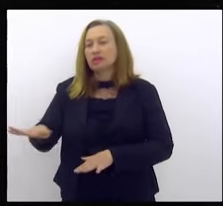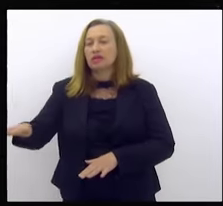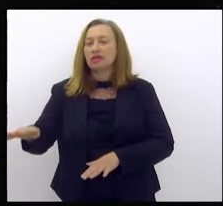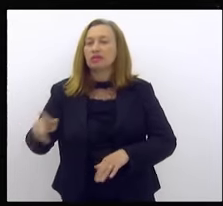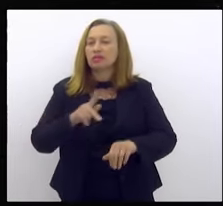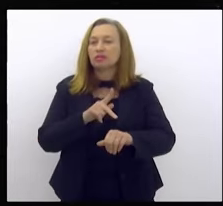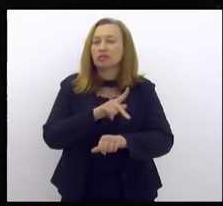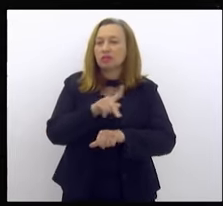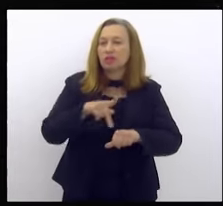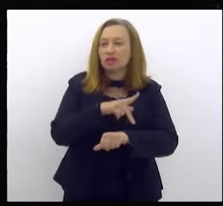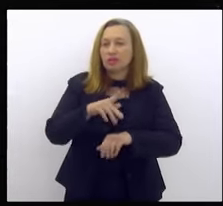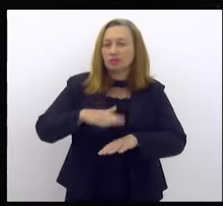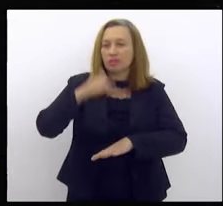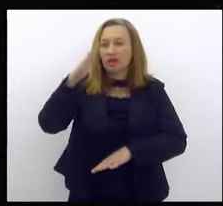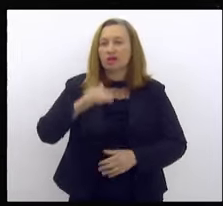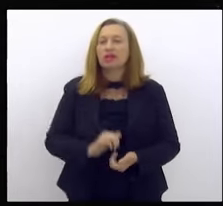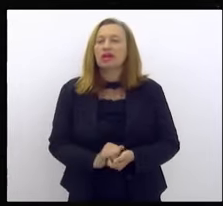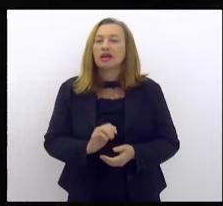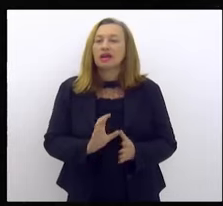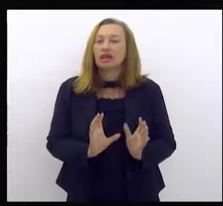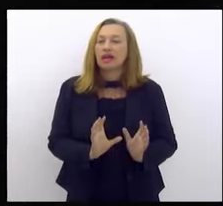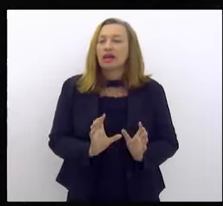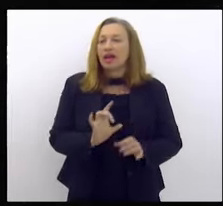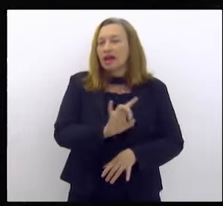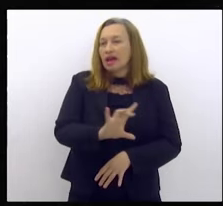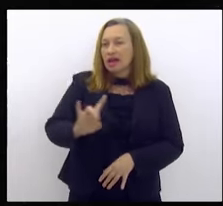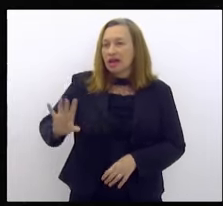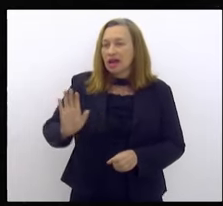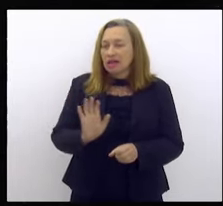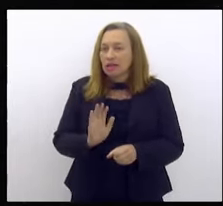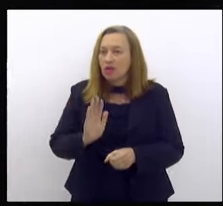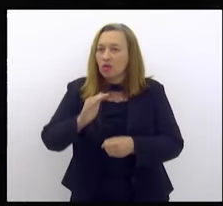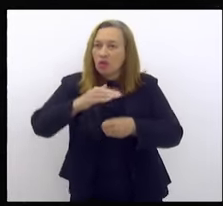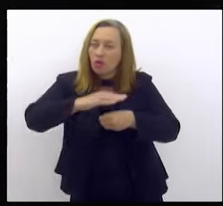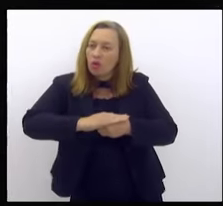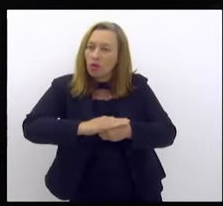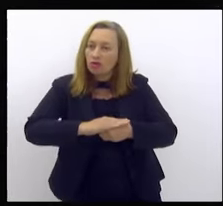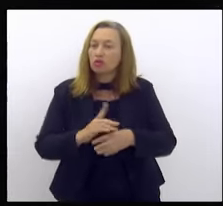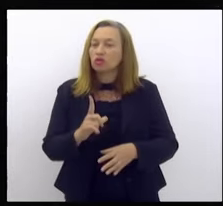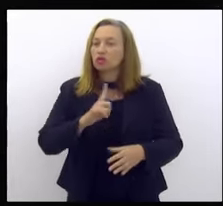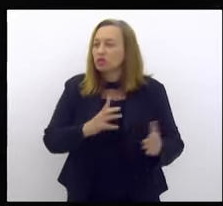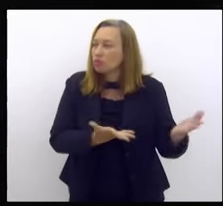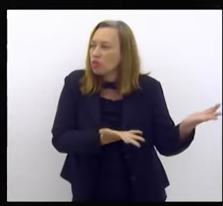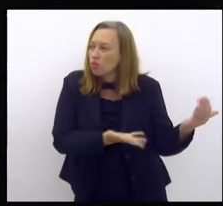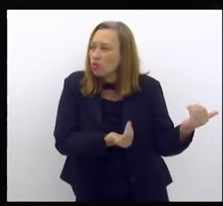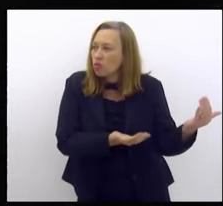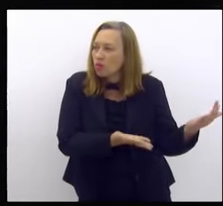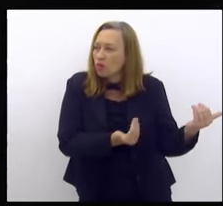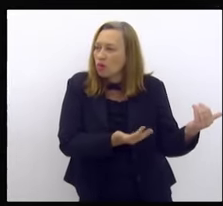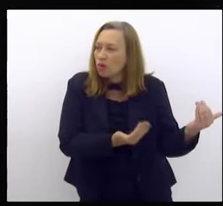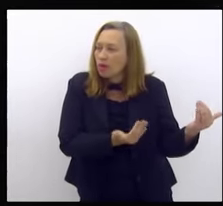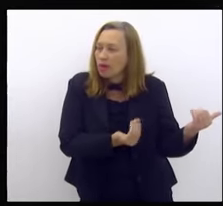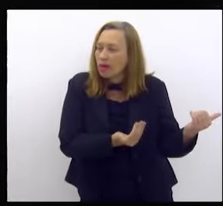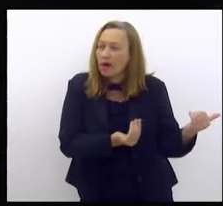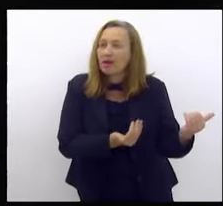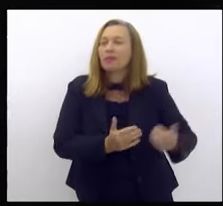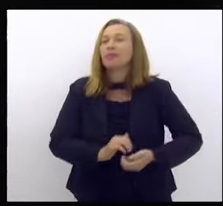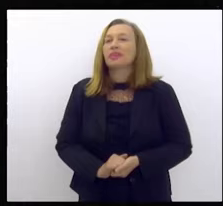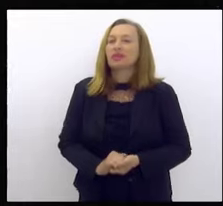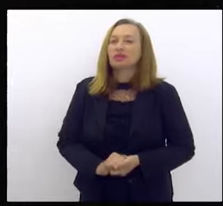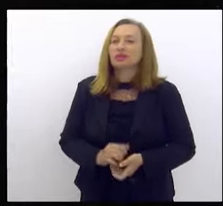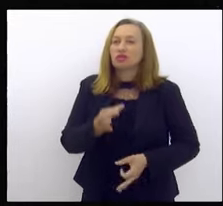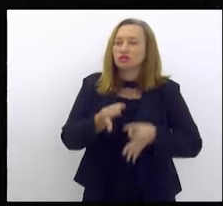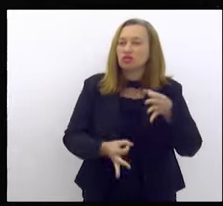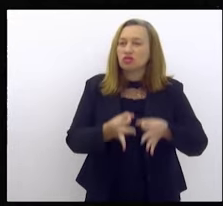cada herança colonial, a gente tem hoje uma juventude gritando nas periferias por